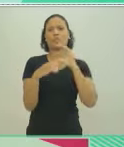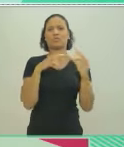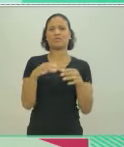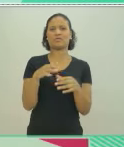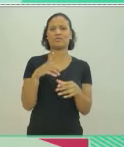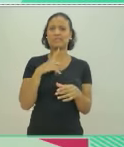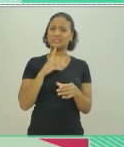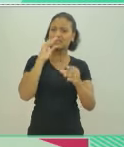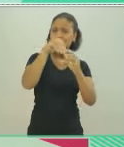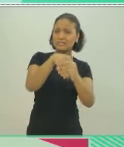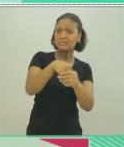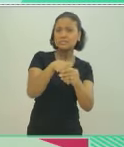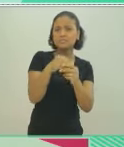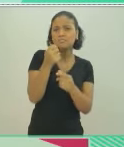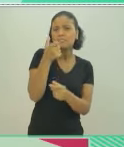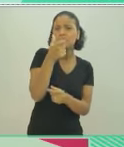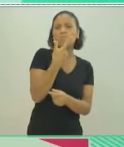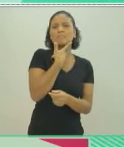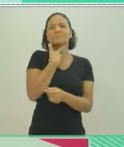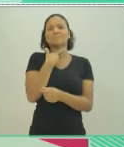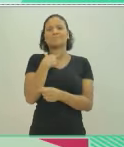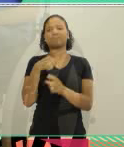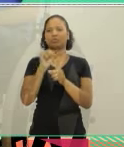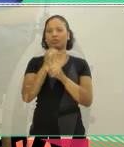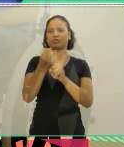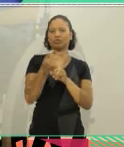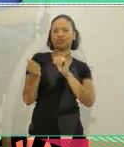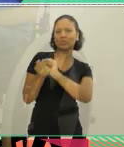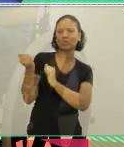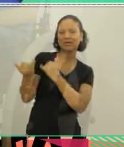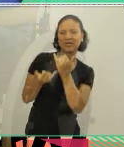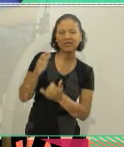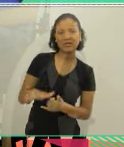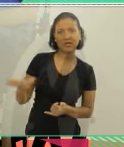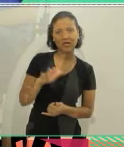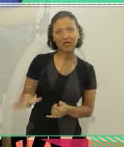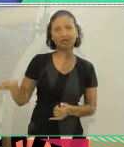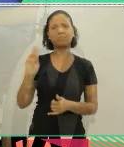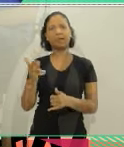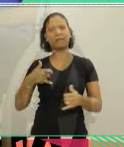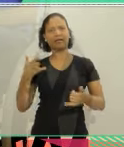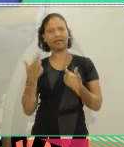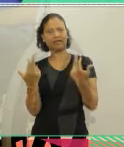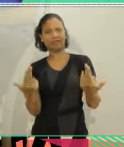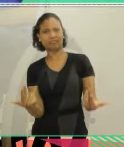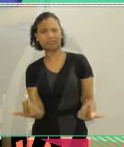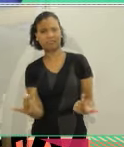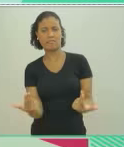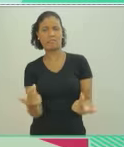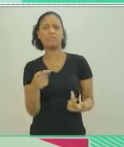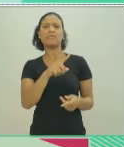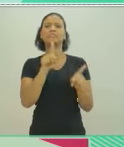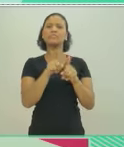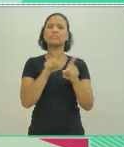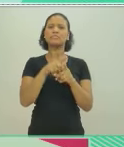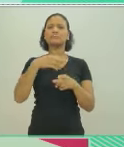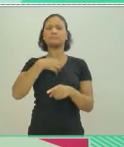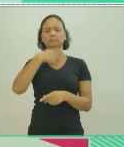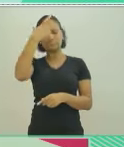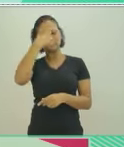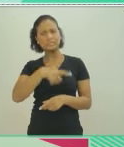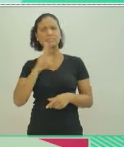para se socializar com crianças da mesma idade, para brincar, e uma tendência a ser repetitivo, ter manias. Uma criança que